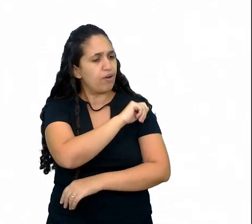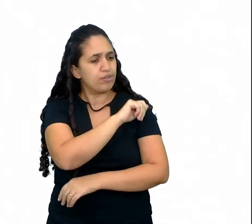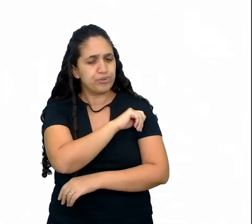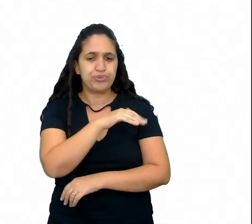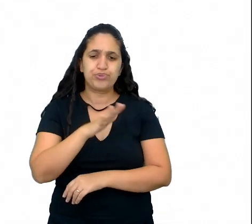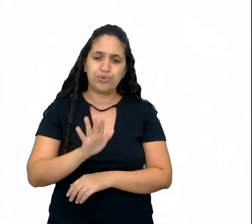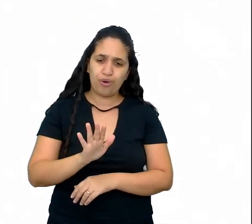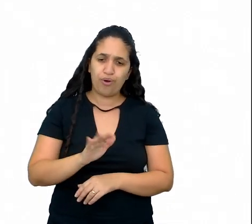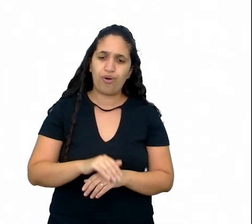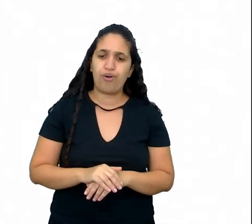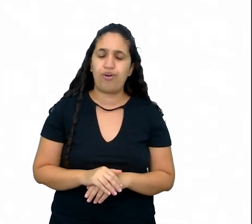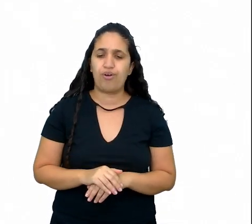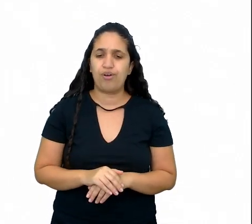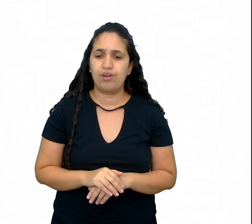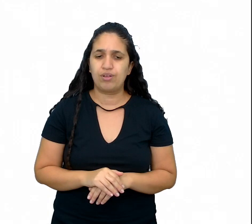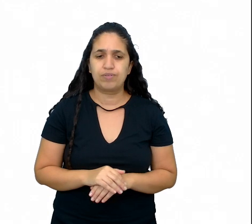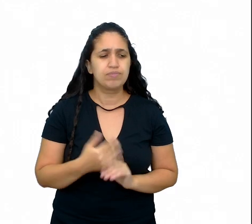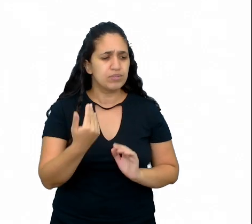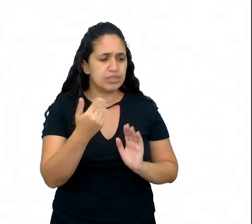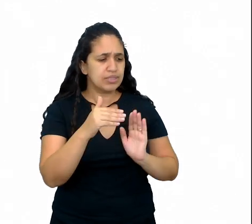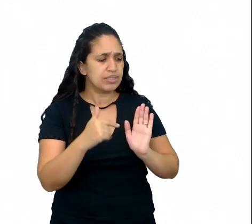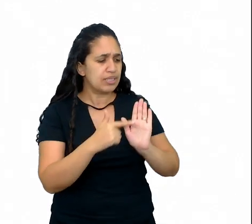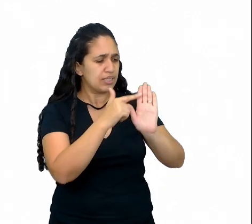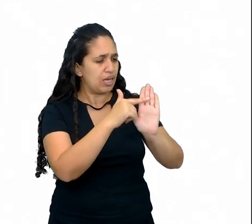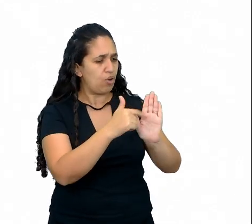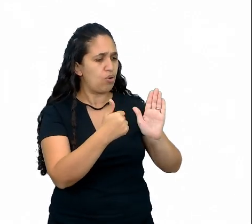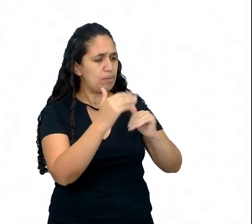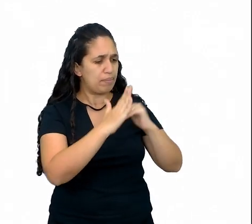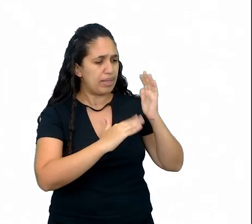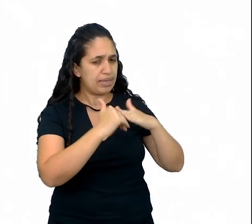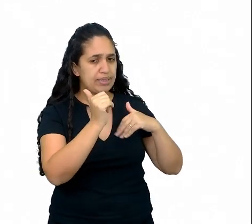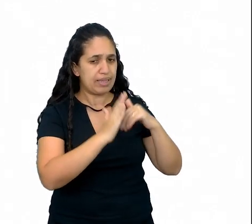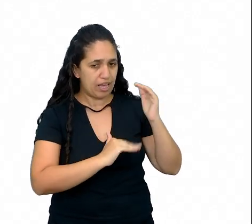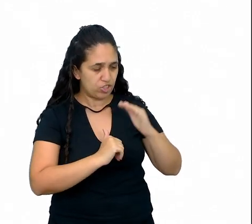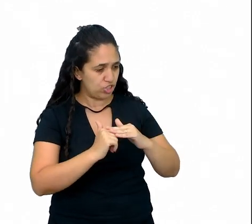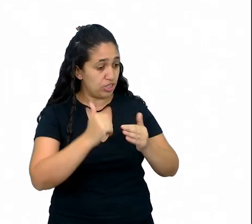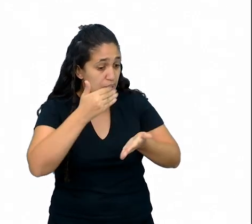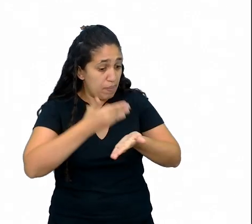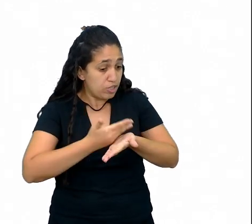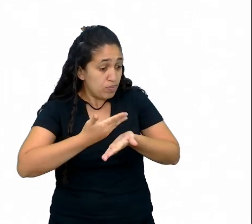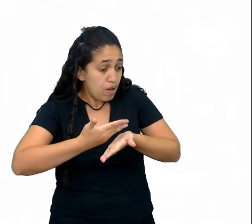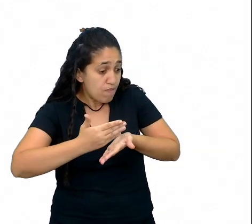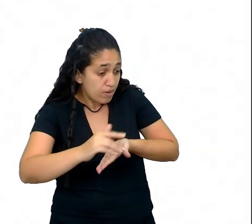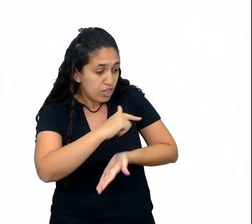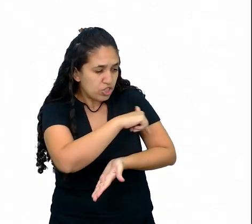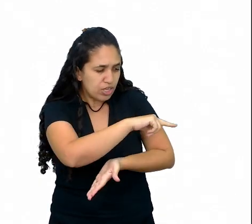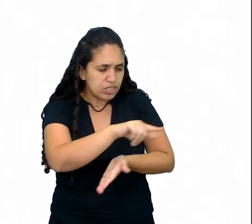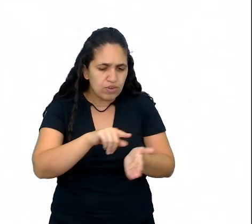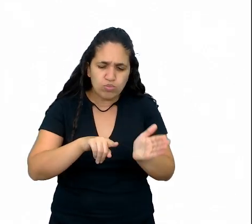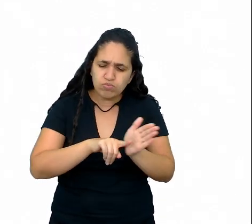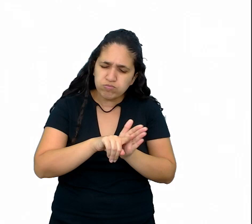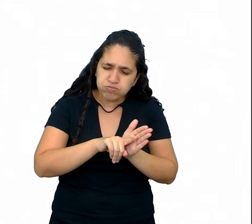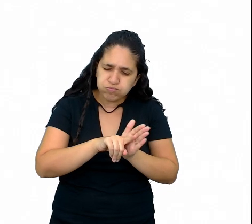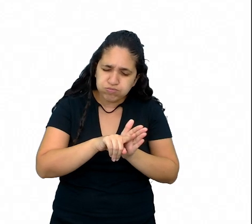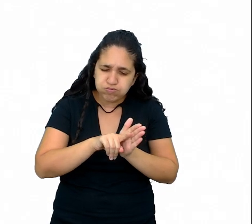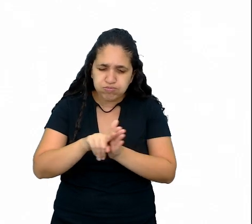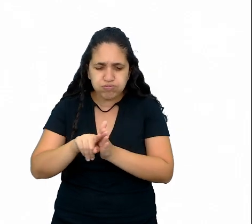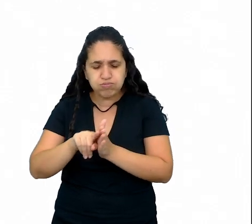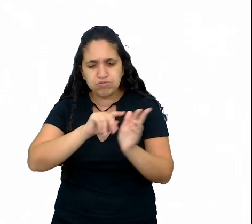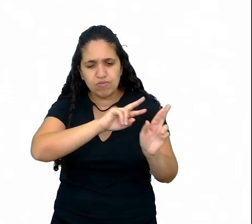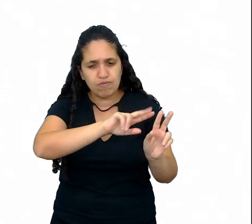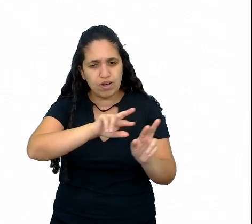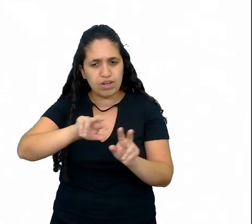que é dada tal habilidade, e daquela habilidade eles vão explorar o que eles podem estudar,